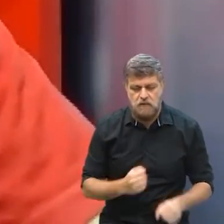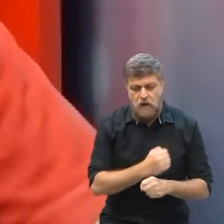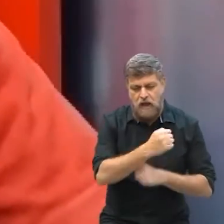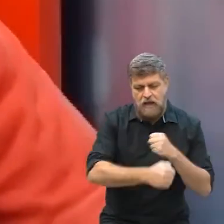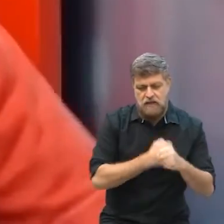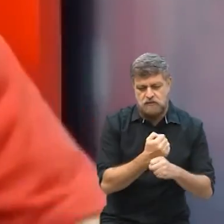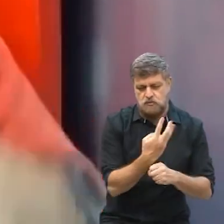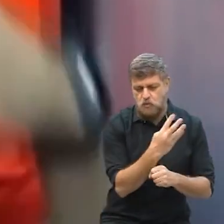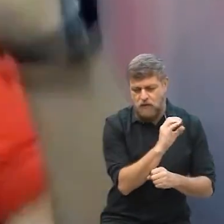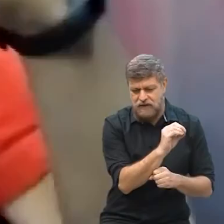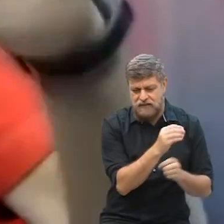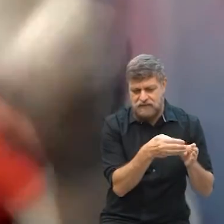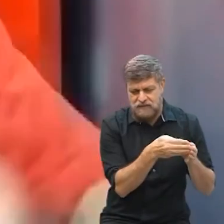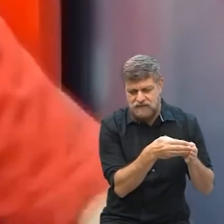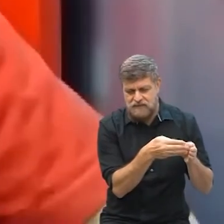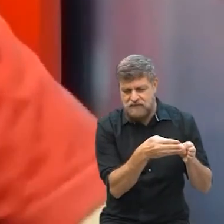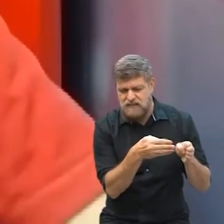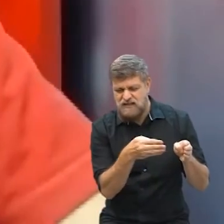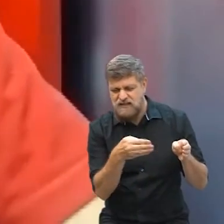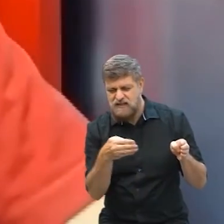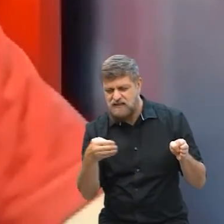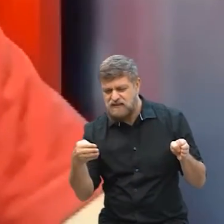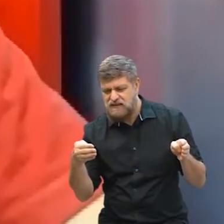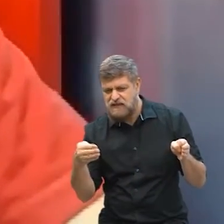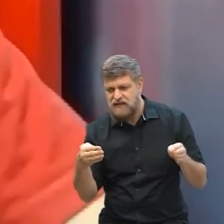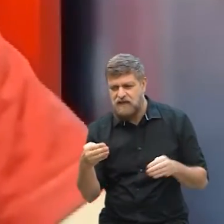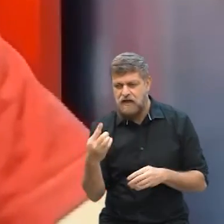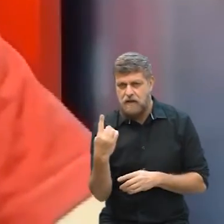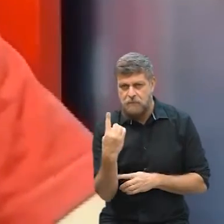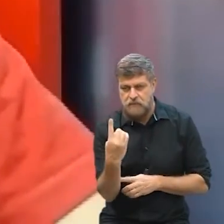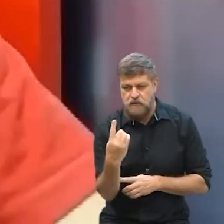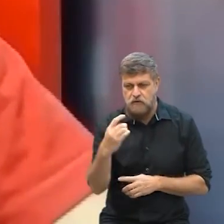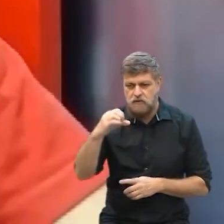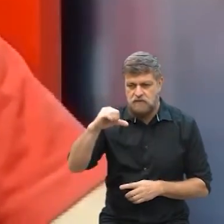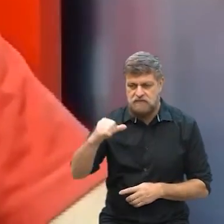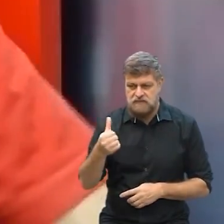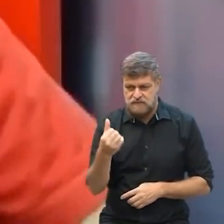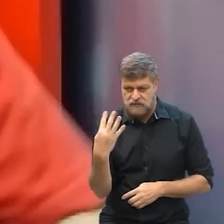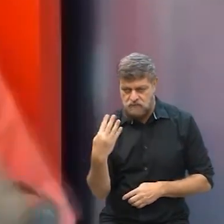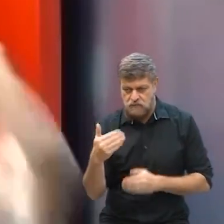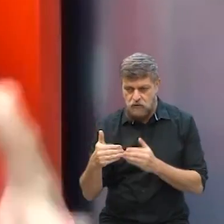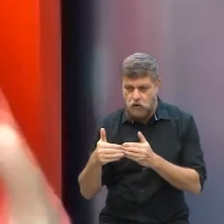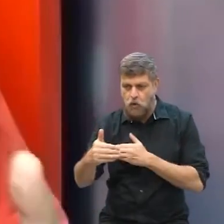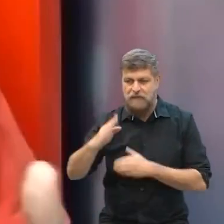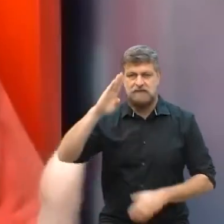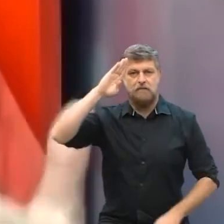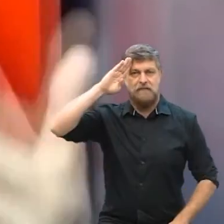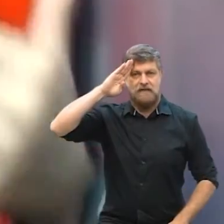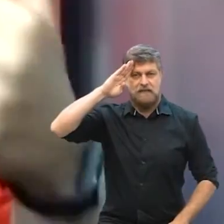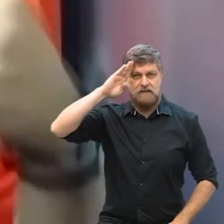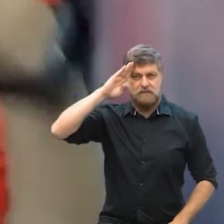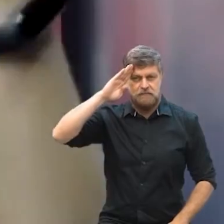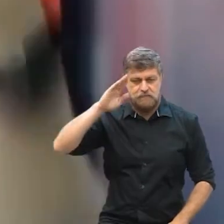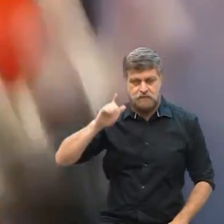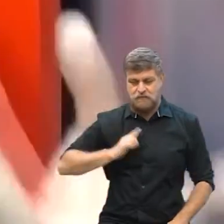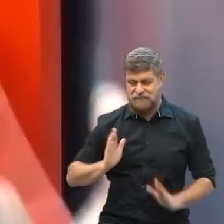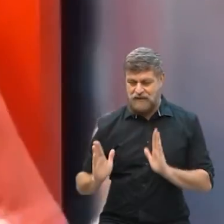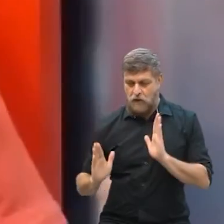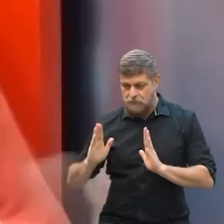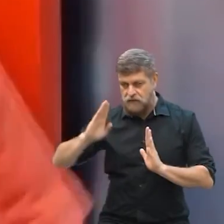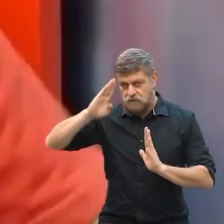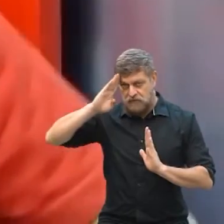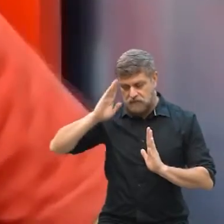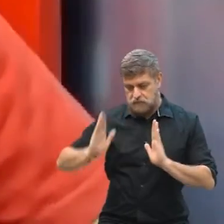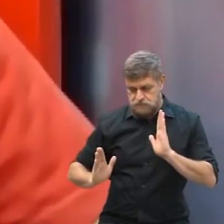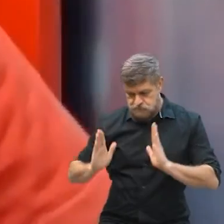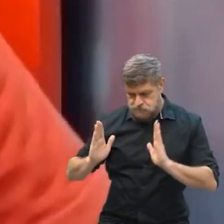anos 40 até ali os anos 64, quando a gente entra no período militar. O período militar